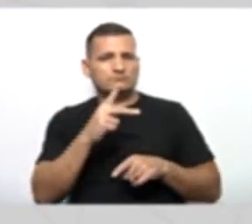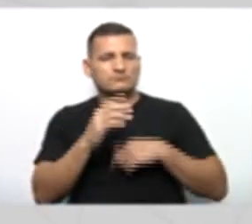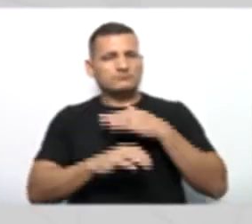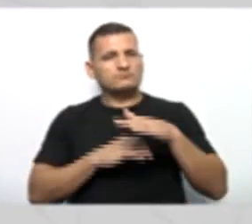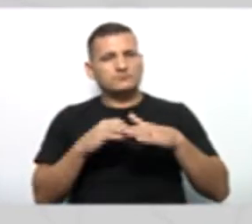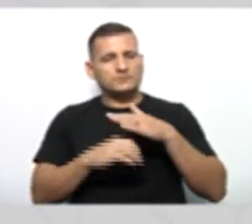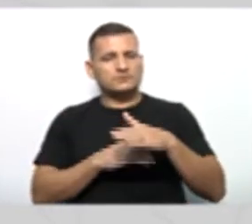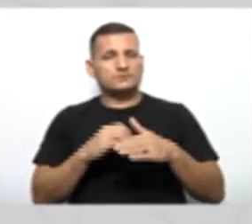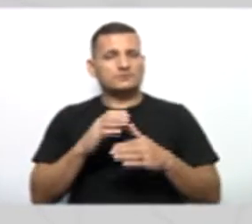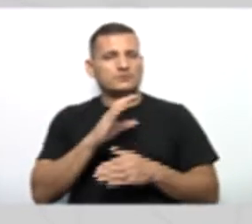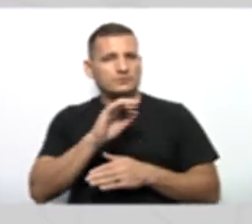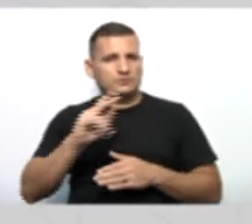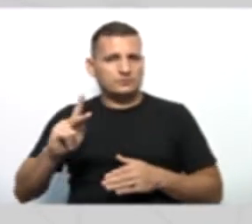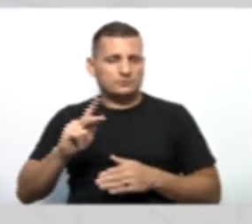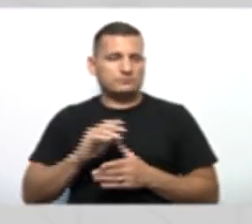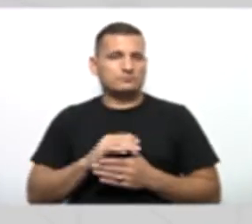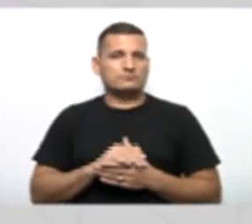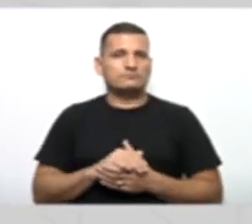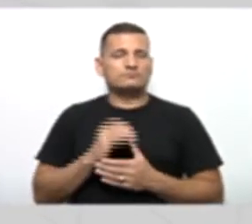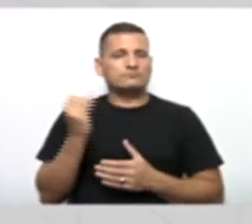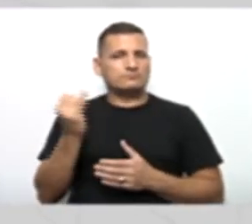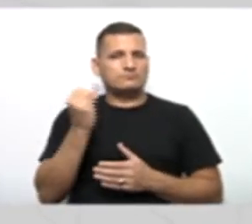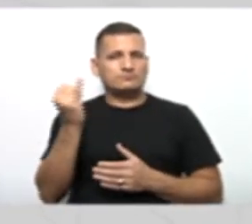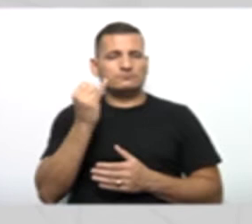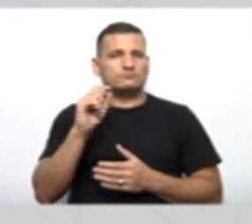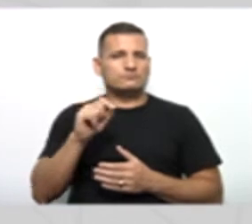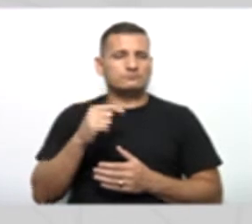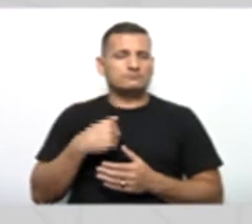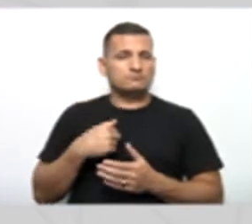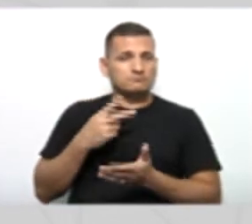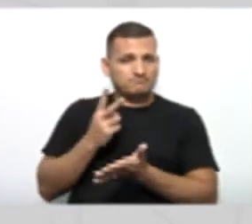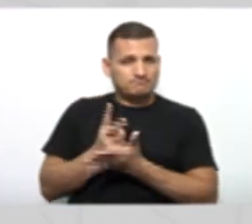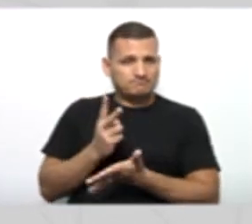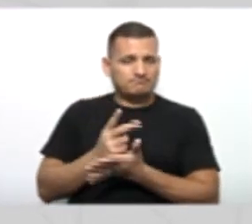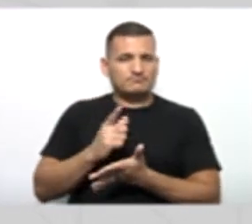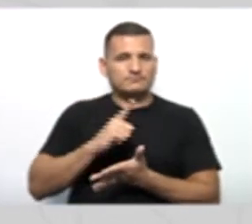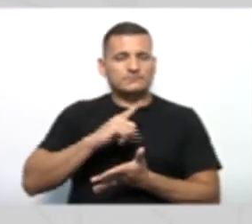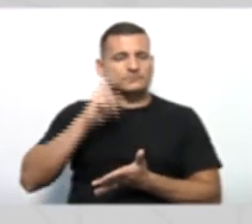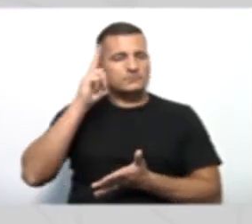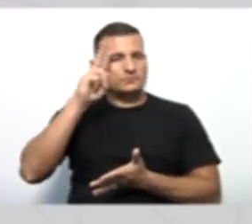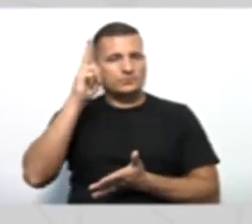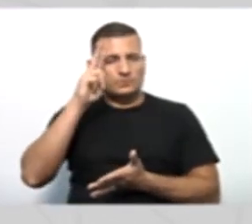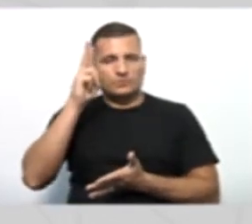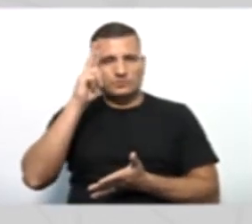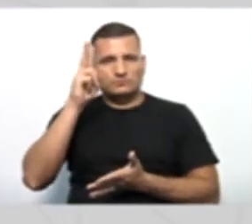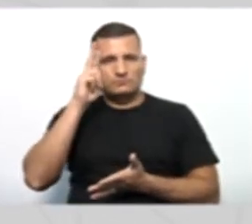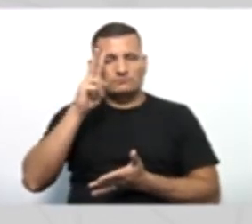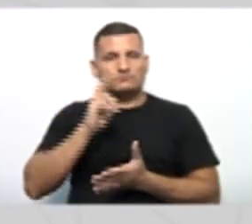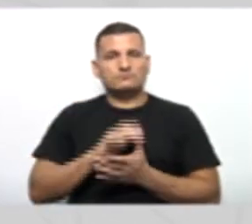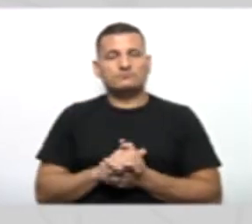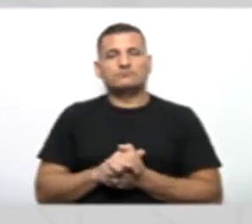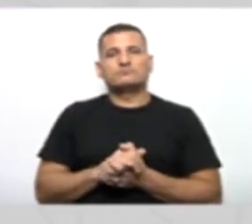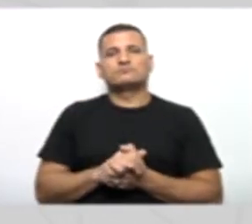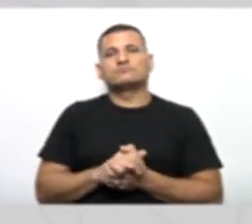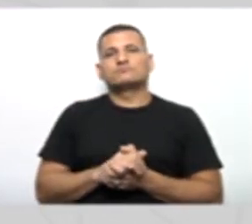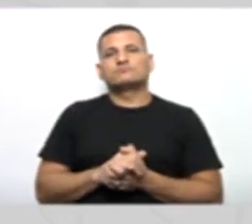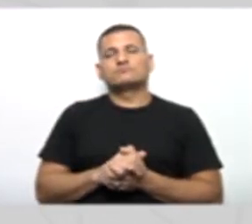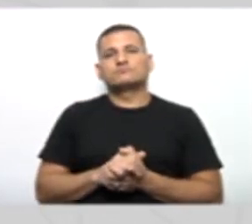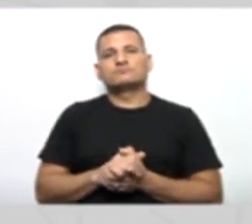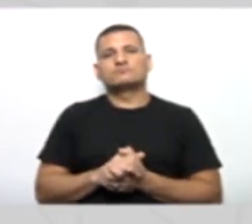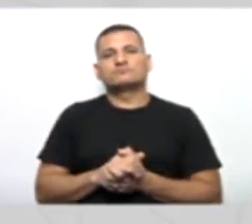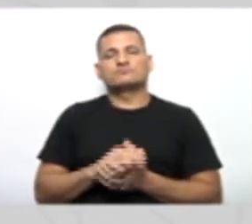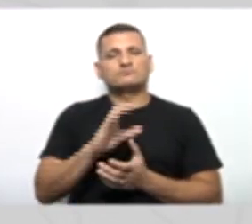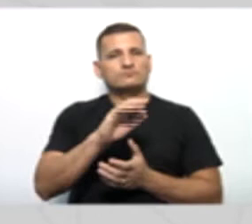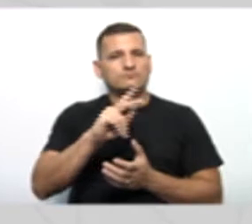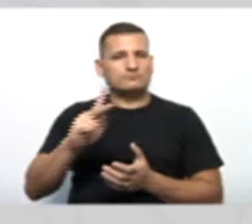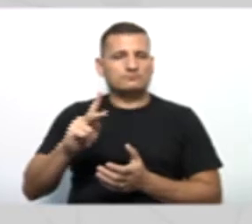público e da cooperativa é fundamental que eu mantenho uma reputação como nós falamos a cooperativa sem os seus cooperados